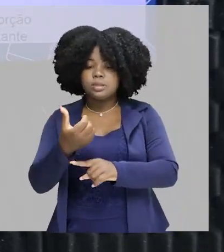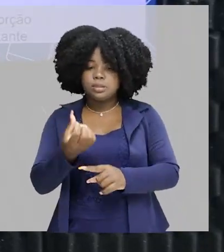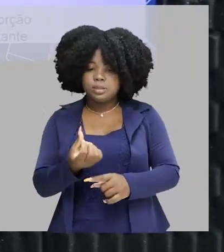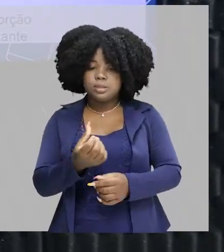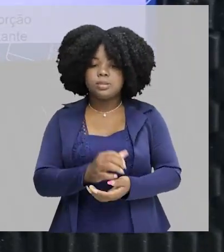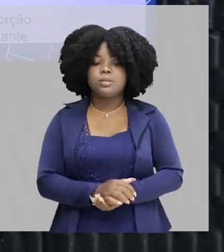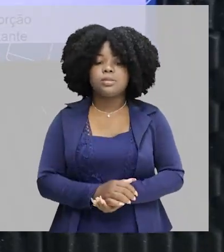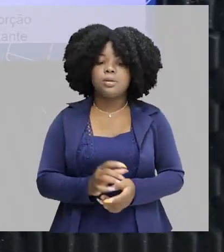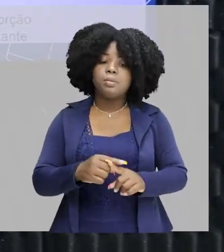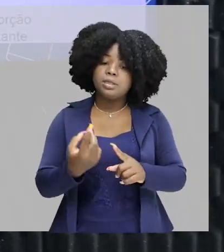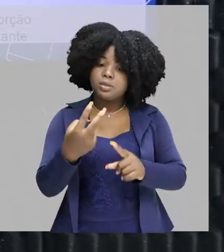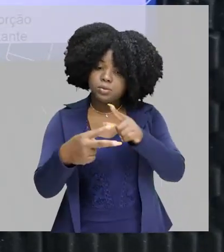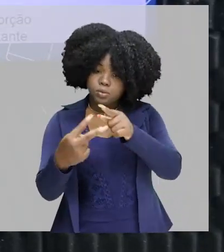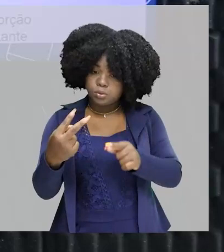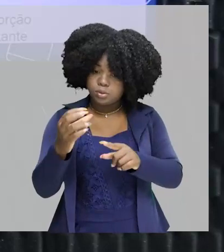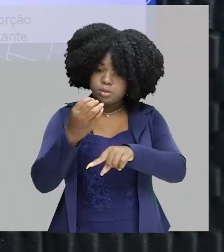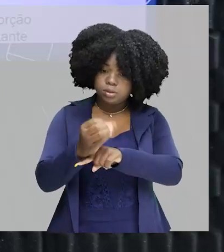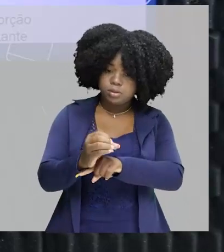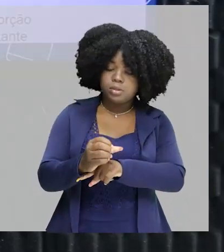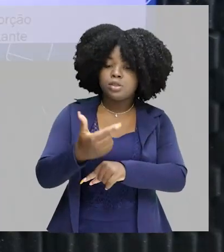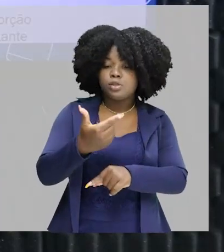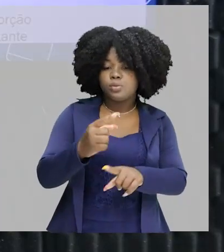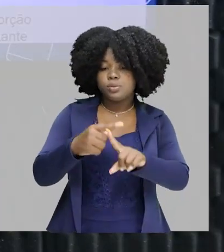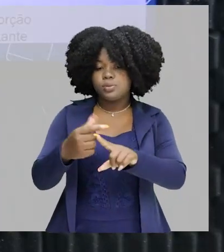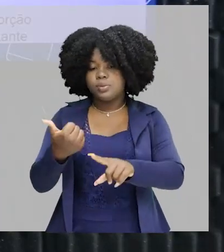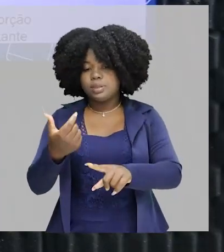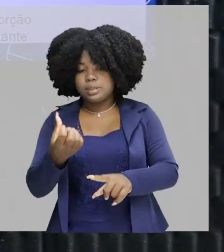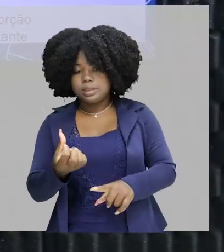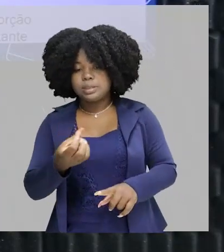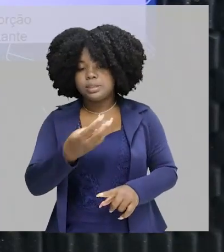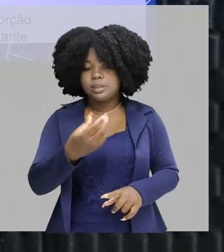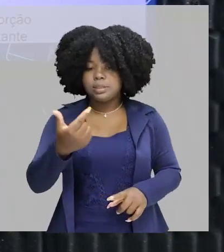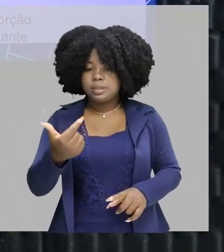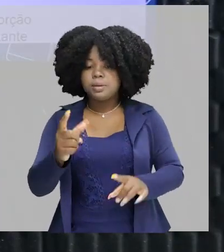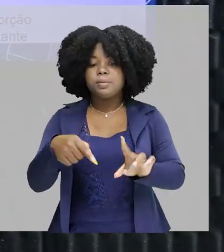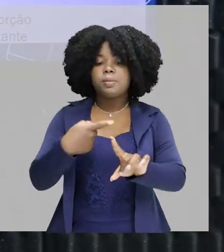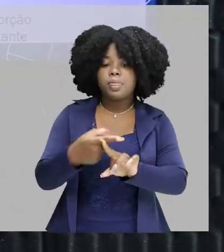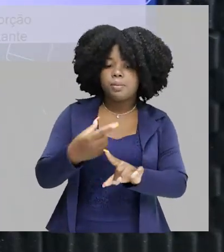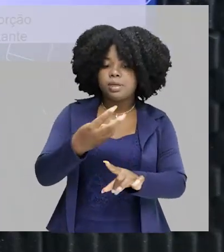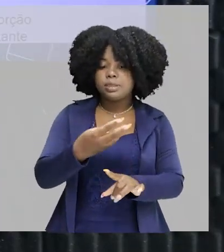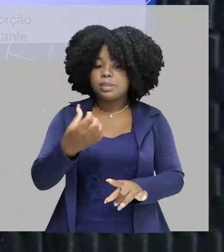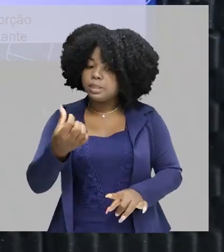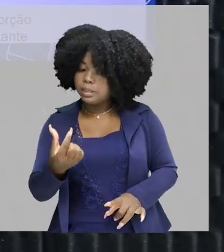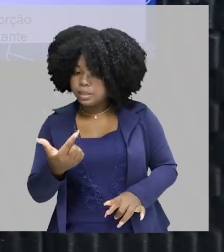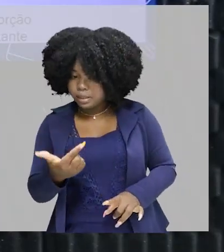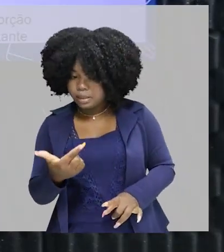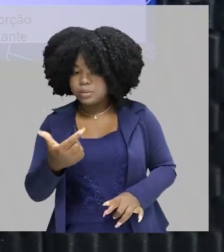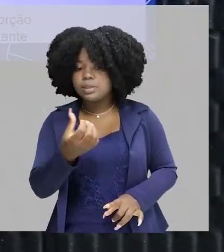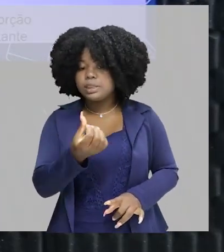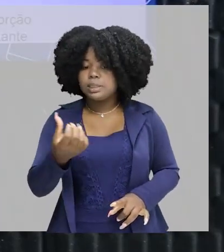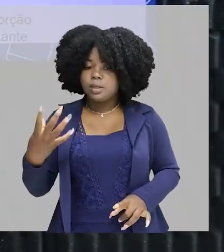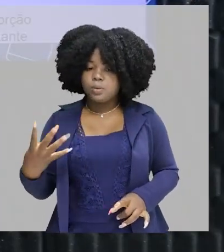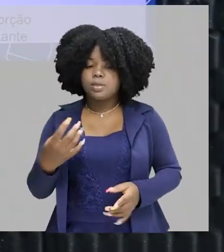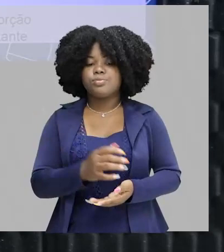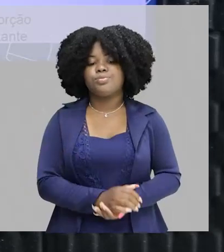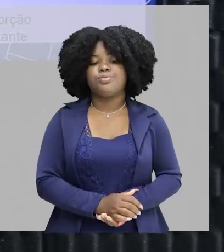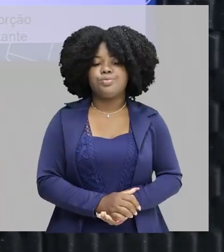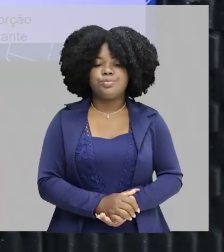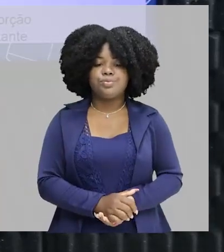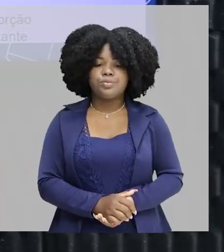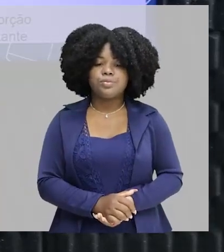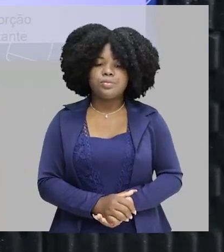só que são 2 oxigênios. 2 vezes 16, 32. Com mais 32, 64. Então, olha